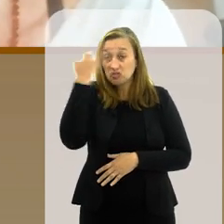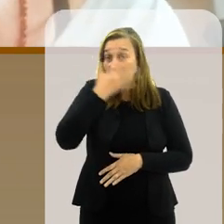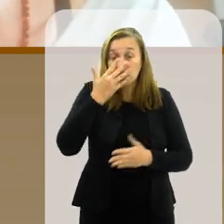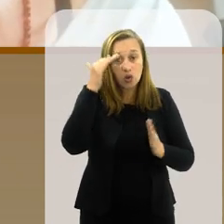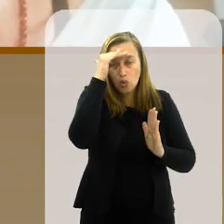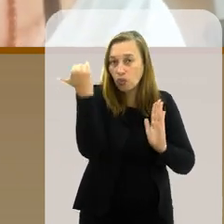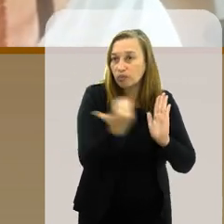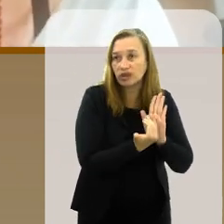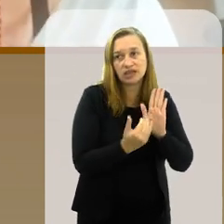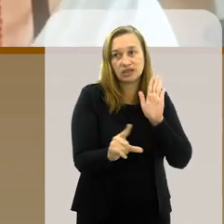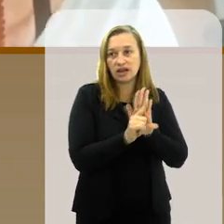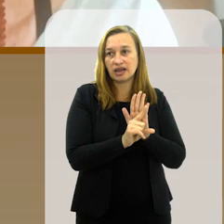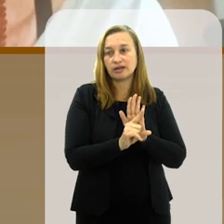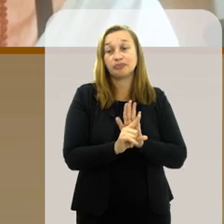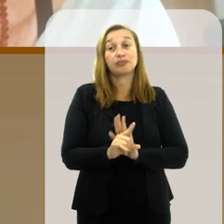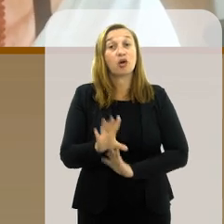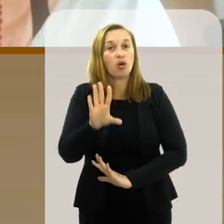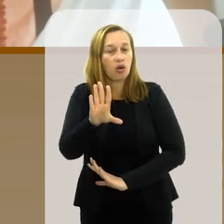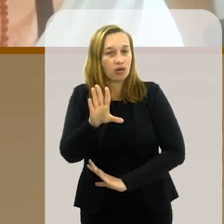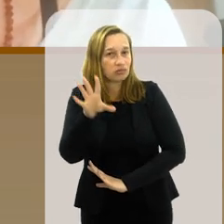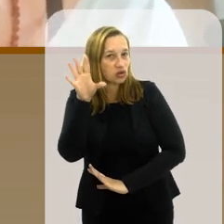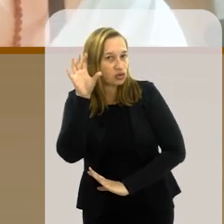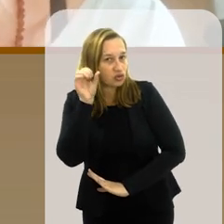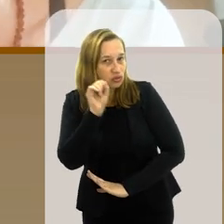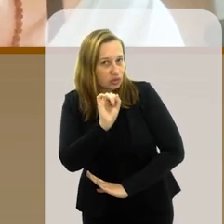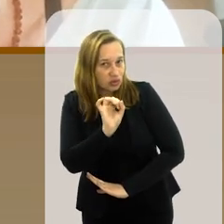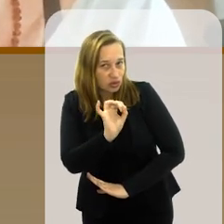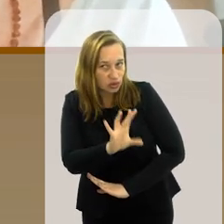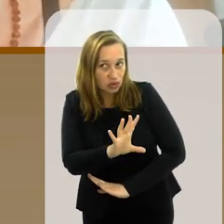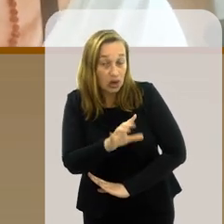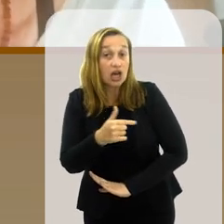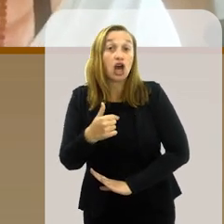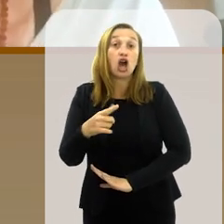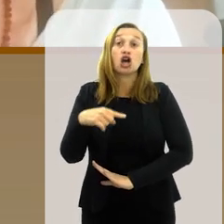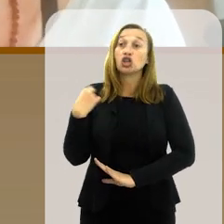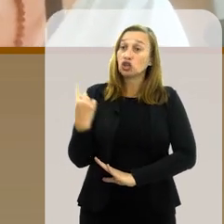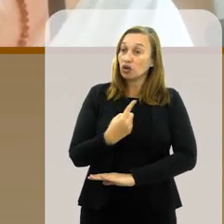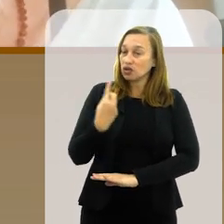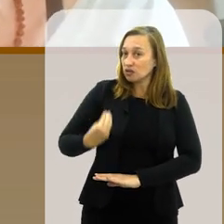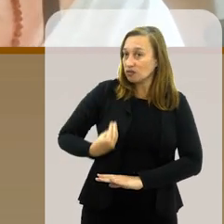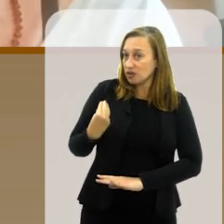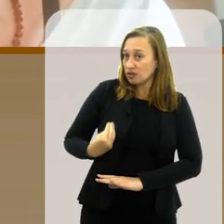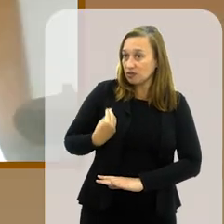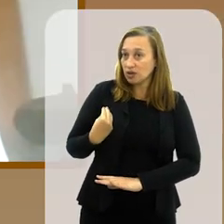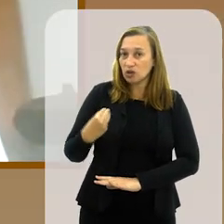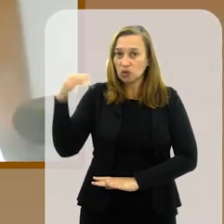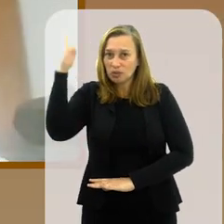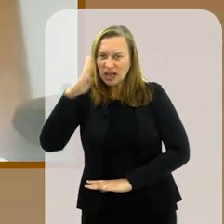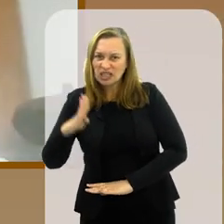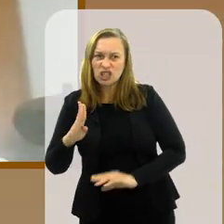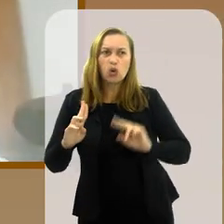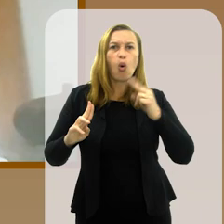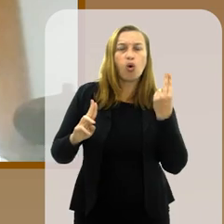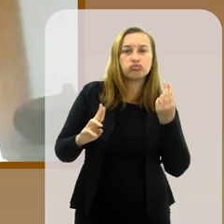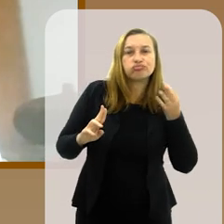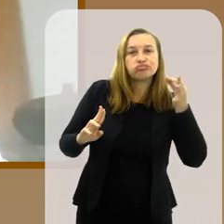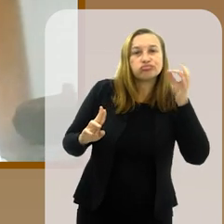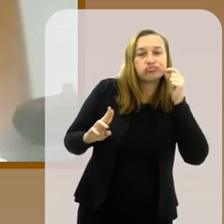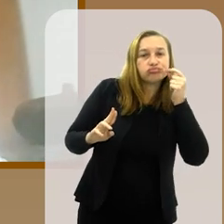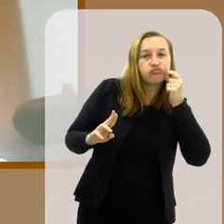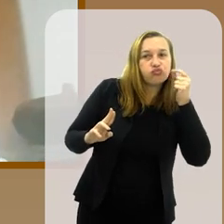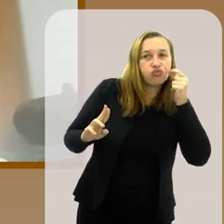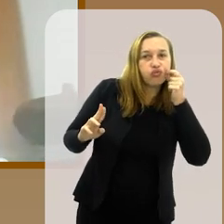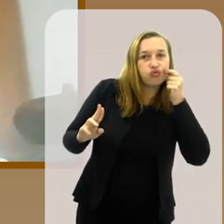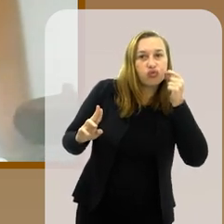cumprida efetivamente, né? Escuta só. A gente está no Brasil ou está na Suíça? Está no Brasil,